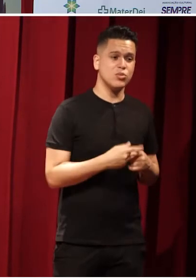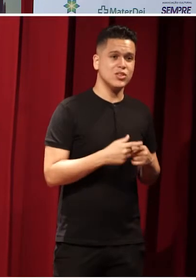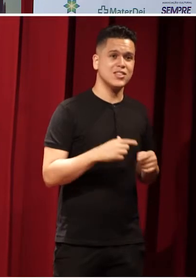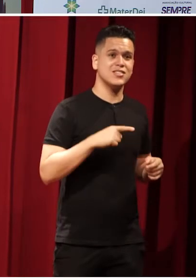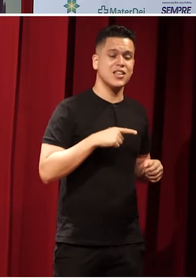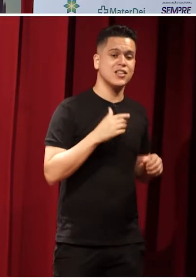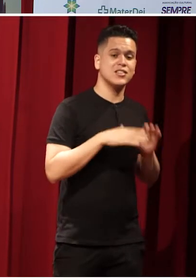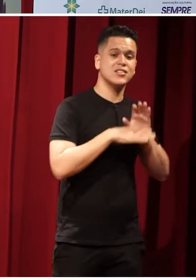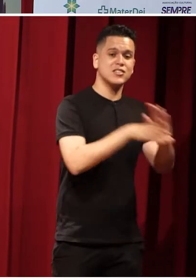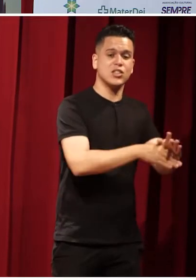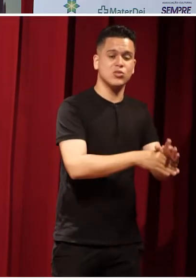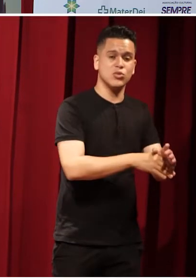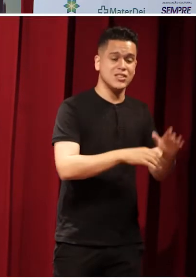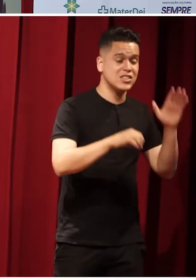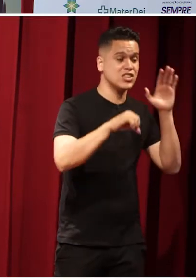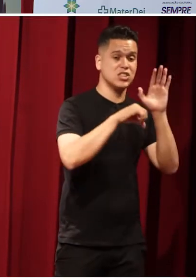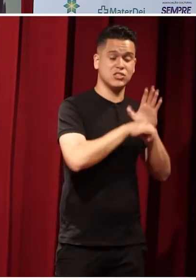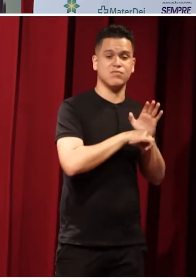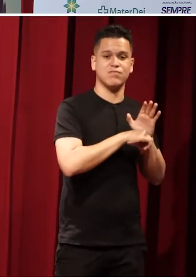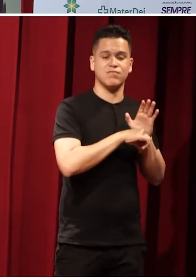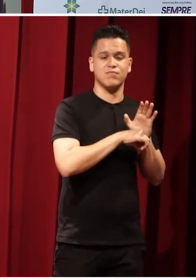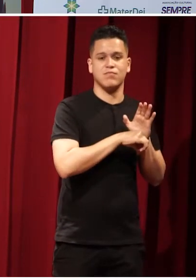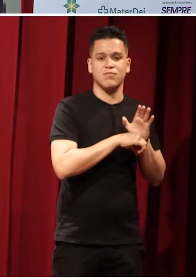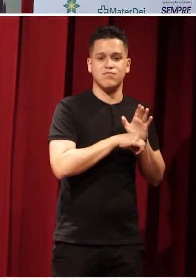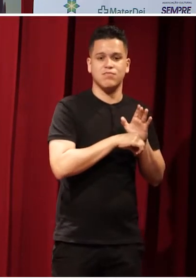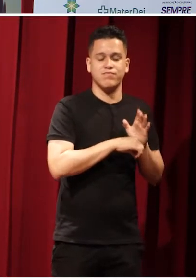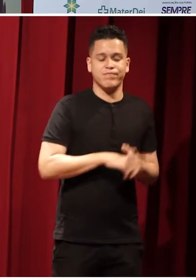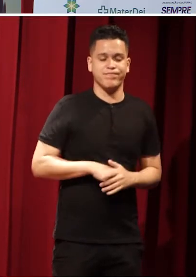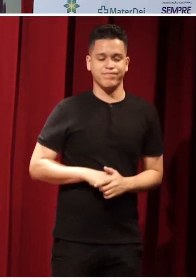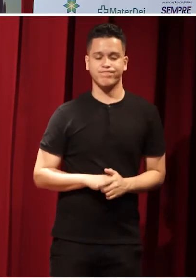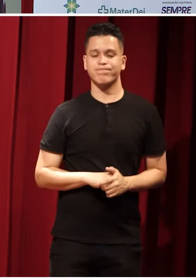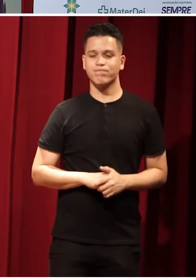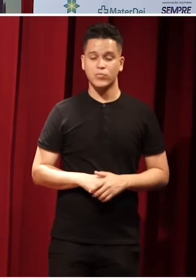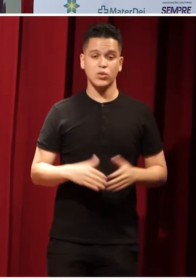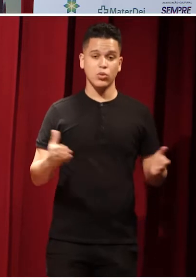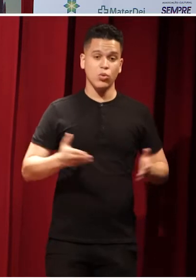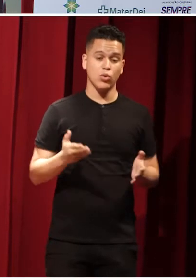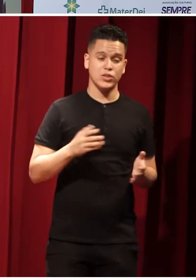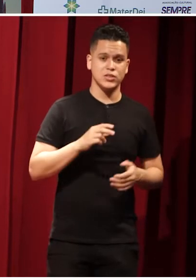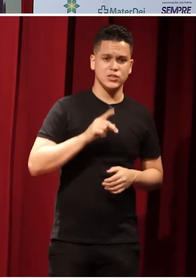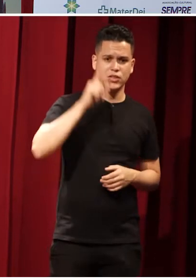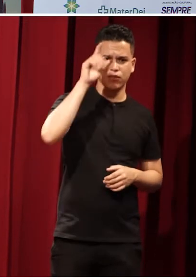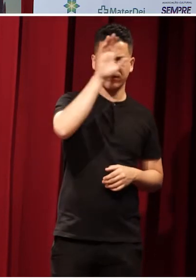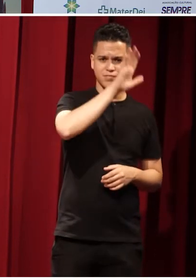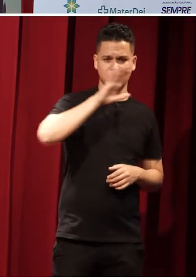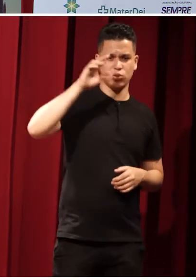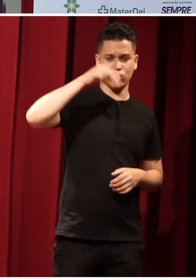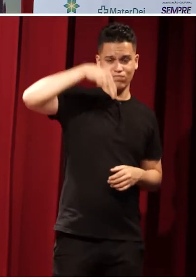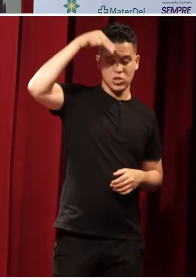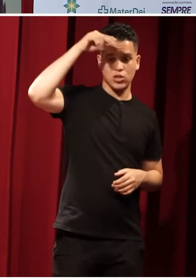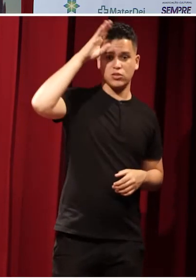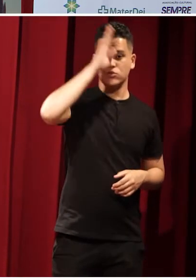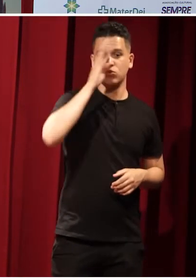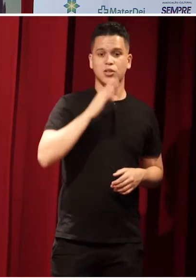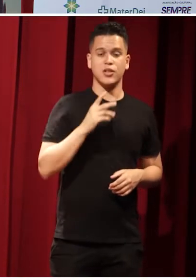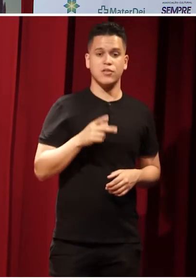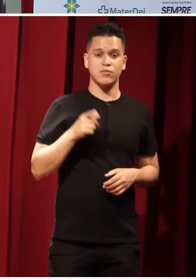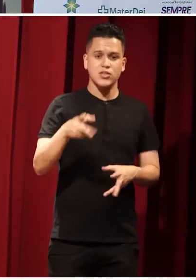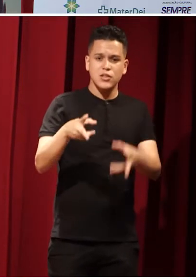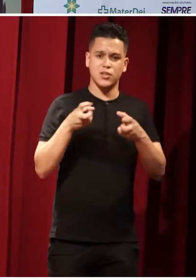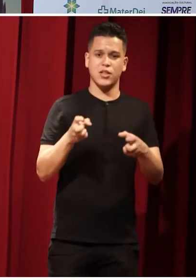Isso tem muito a ver com a criminalidade, com o fato de a região norte hoje ser uma região onde a criminalidade